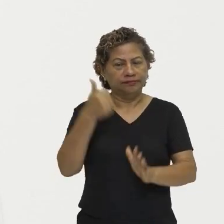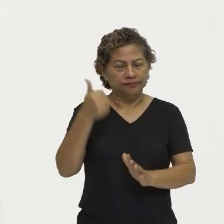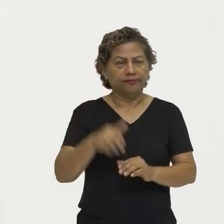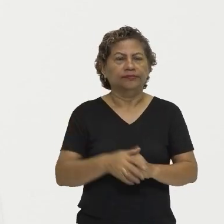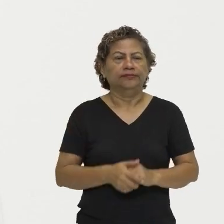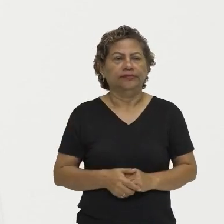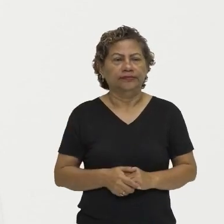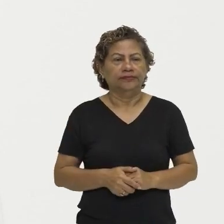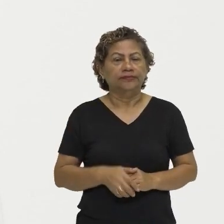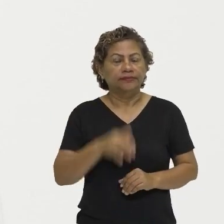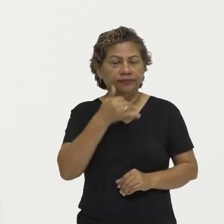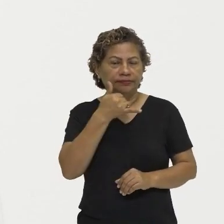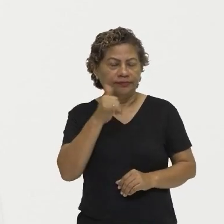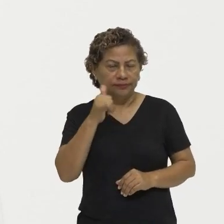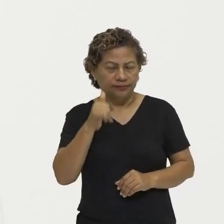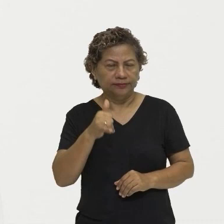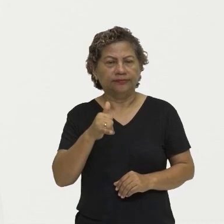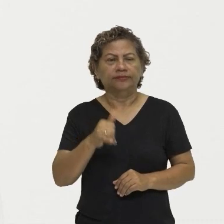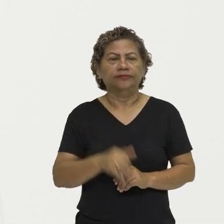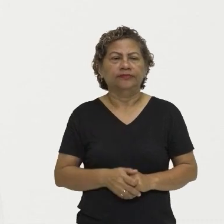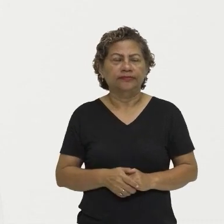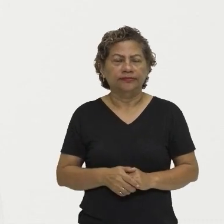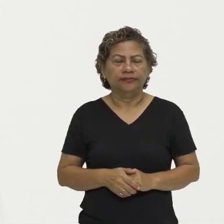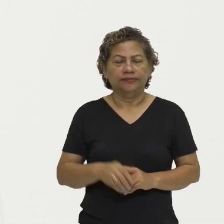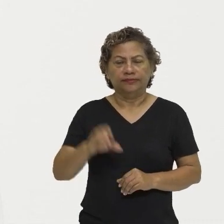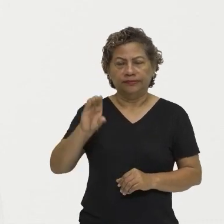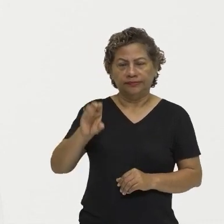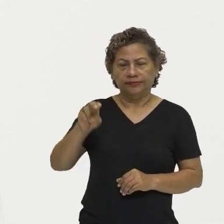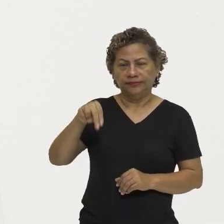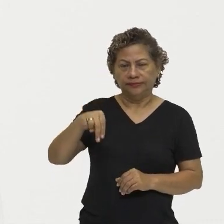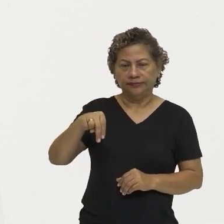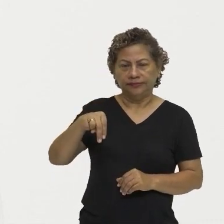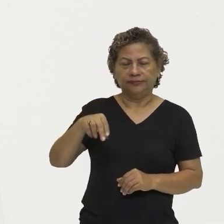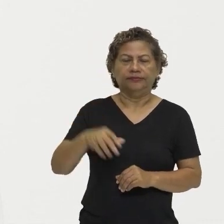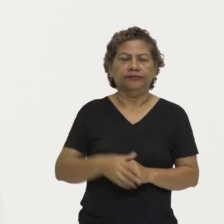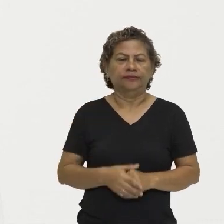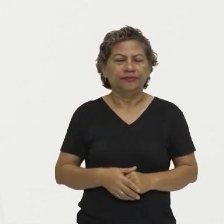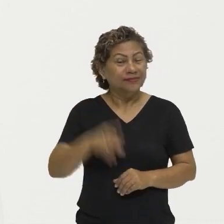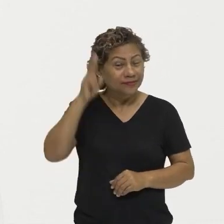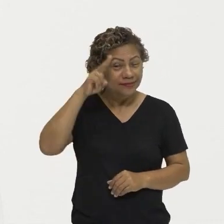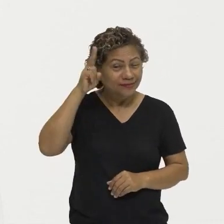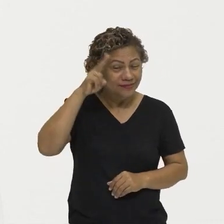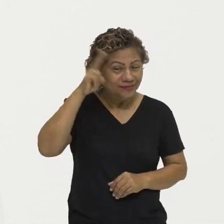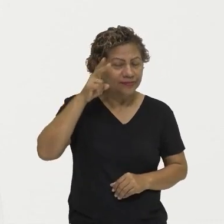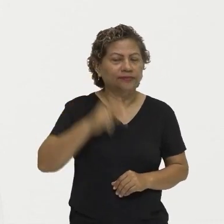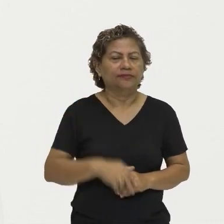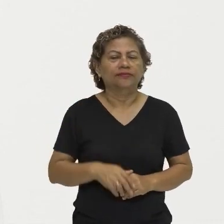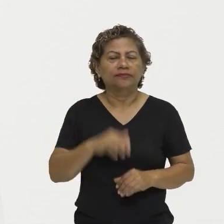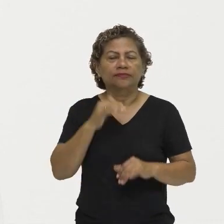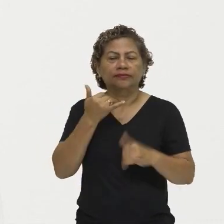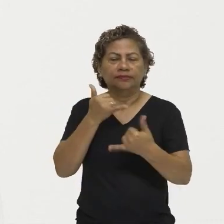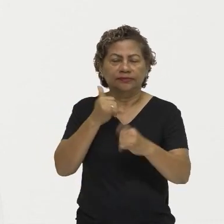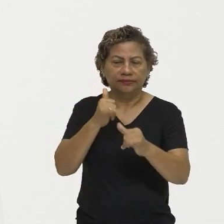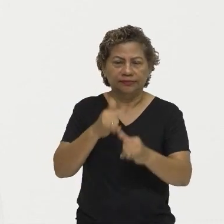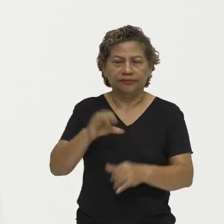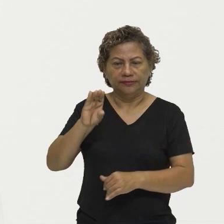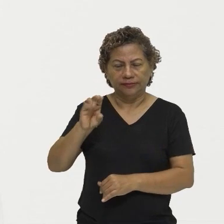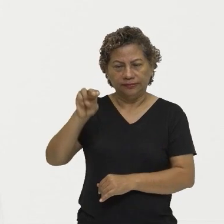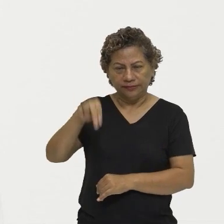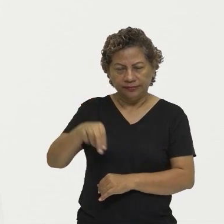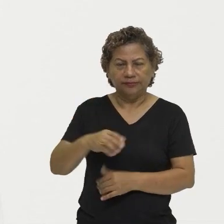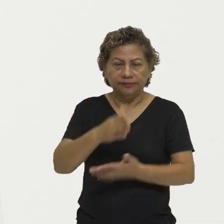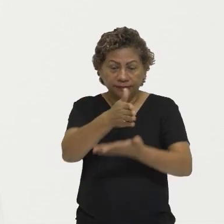energia cinética. E aí, relembrando aqui para você, né, pessoal? A energia cinética está aqui, ó. Ela